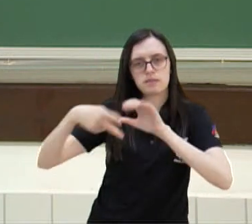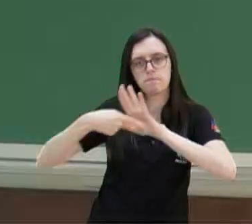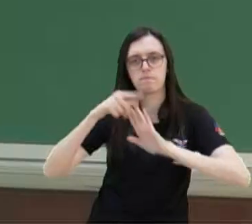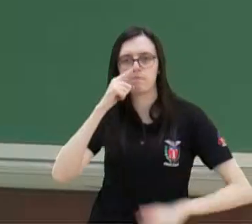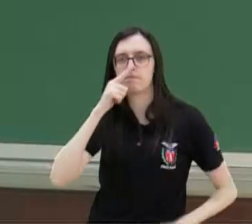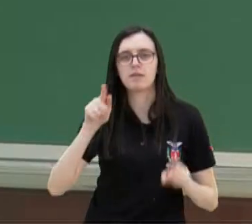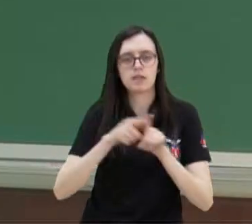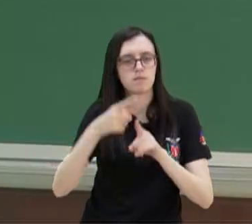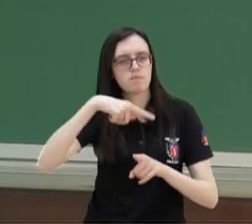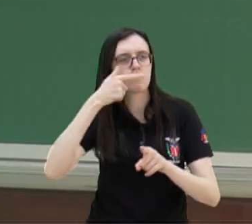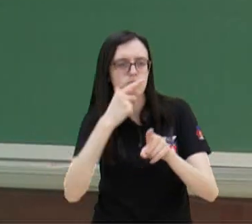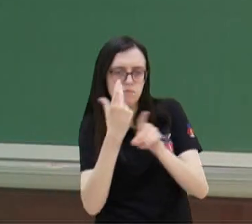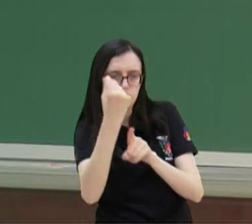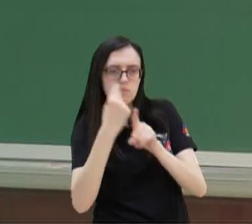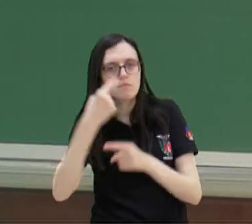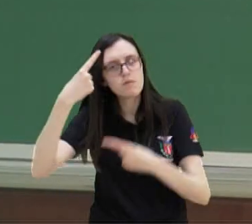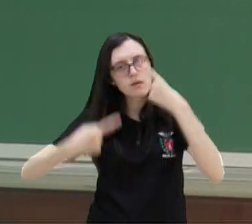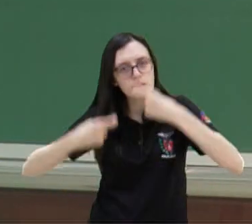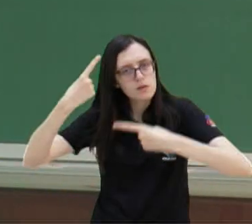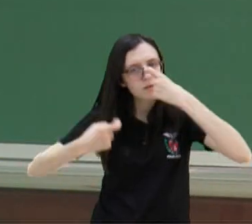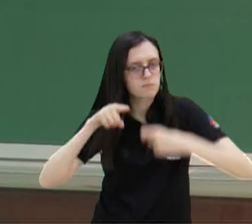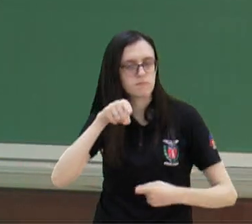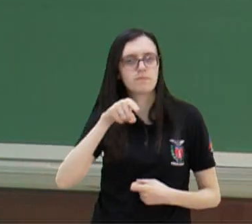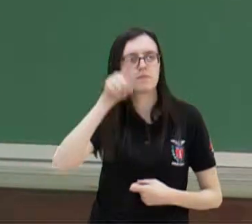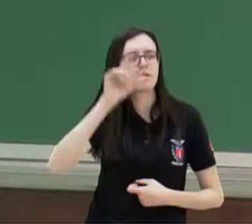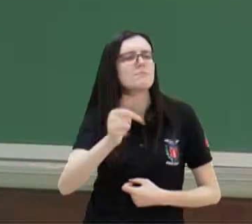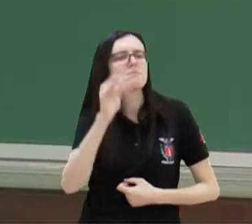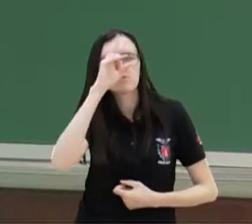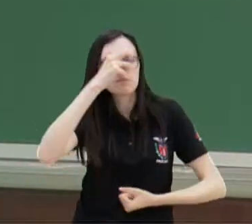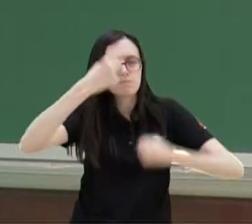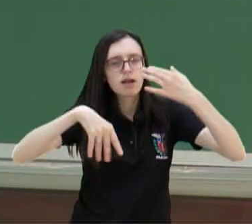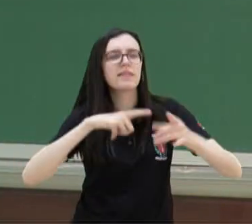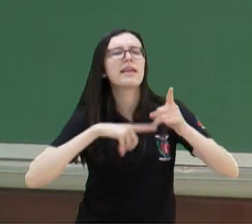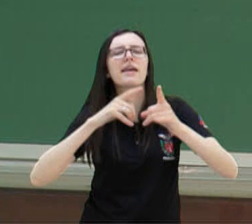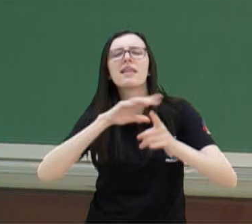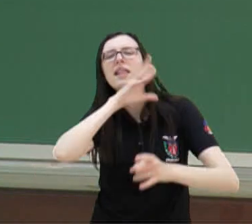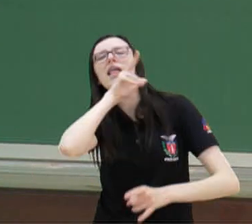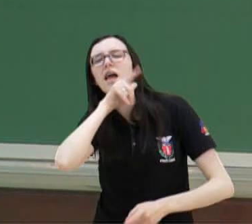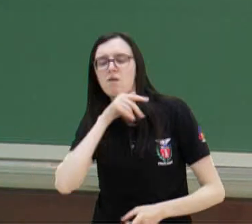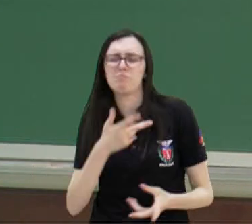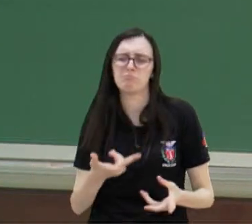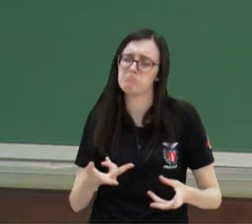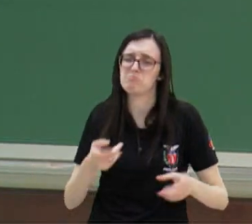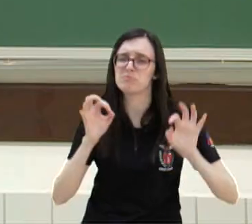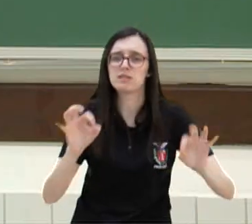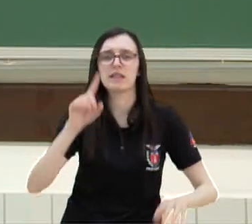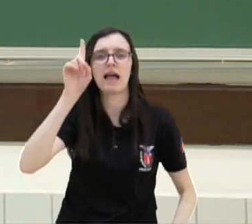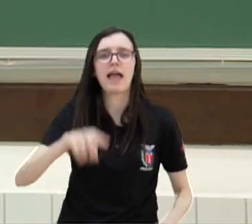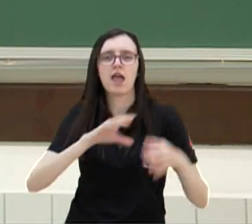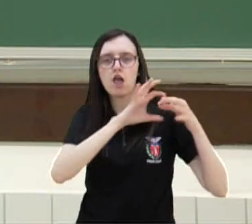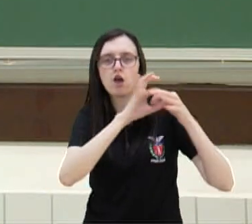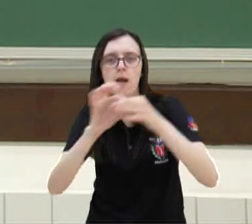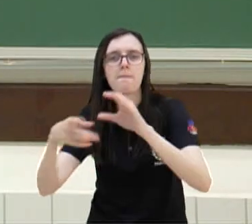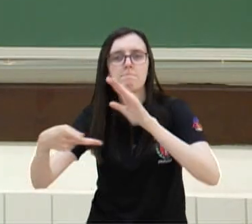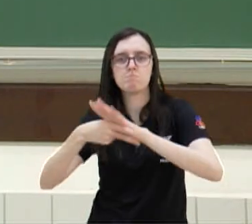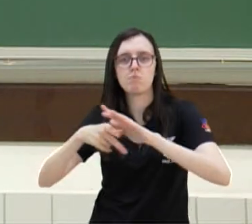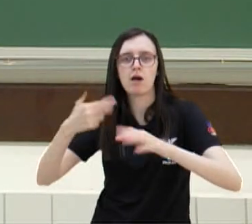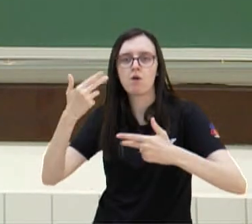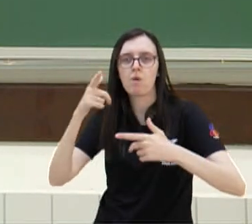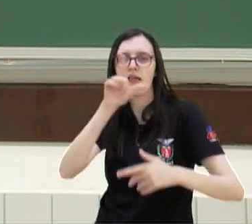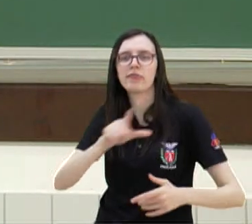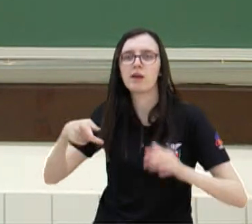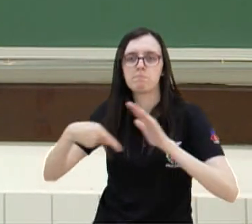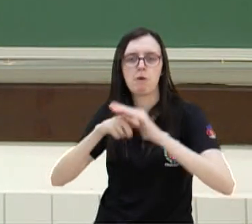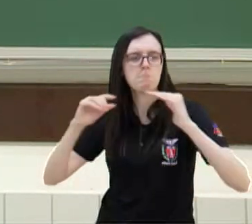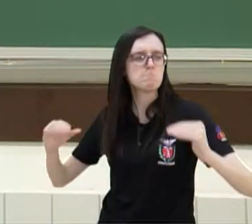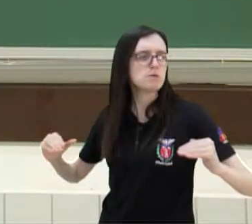também, que eles venceram uma batalha que narra uma batalha, tem até mesmo um leão aqui, provavelmente com aquele contexto épico, de literatura